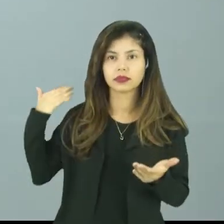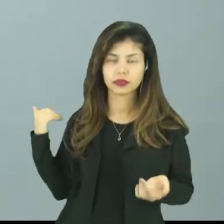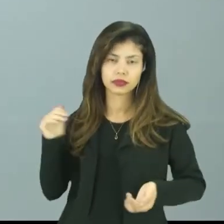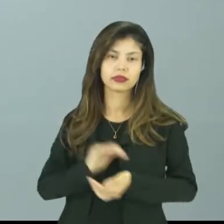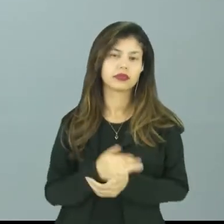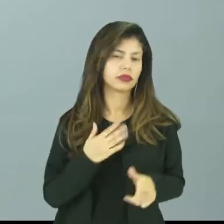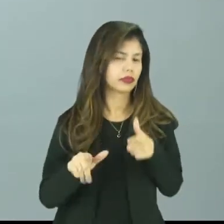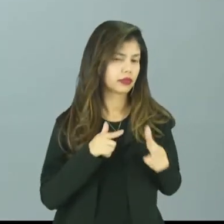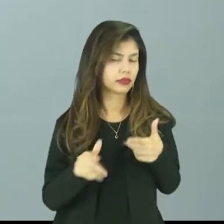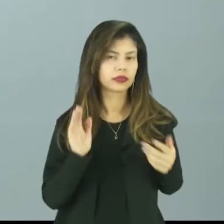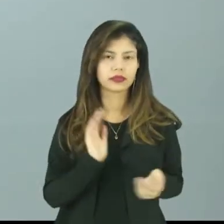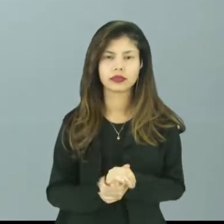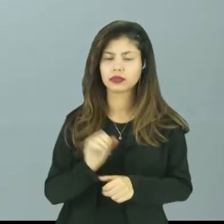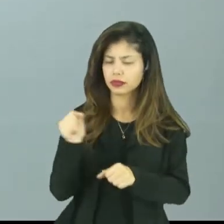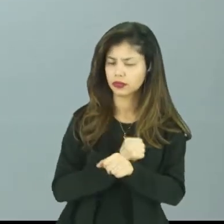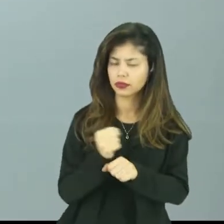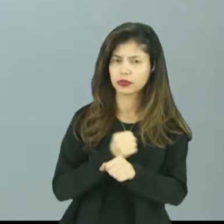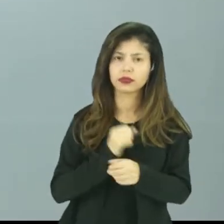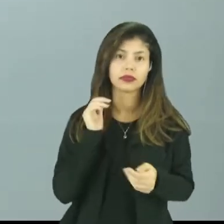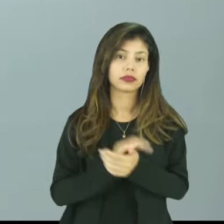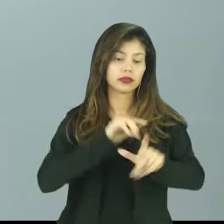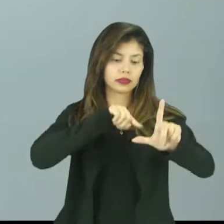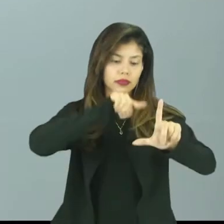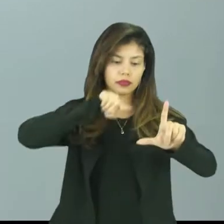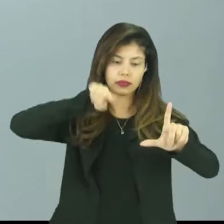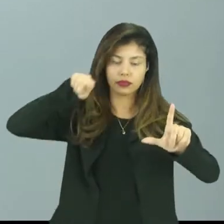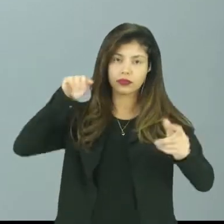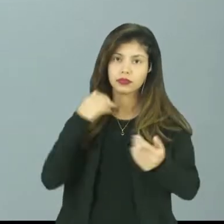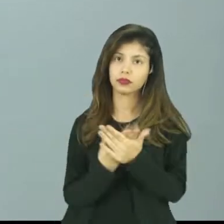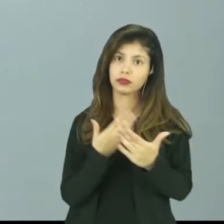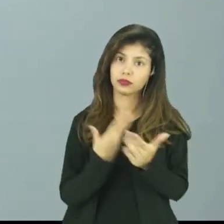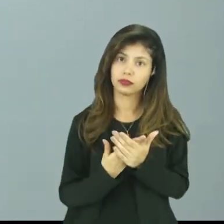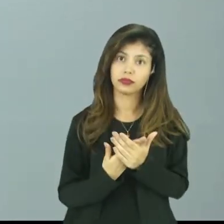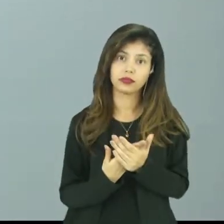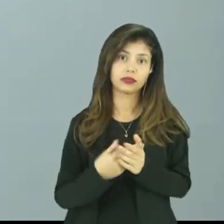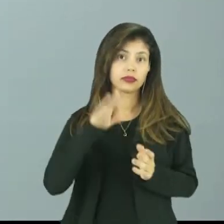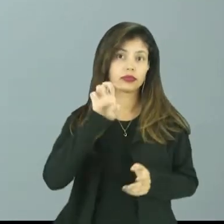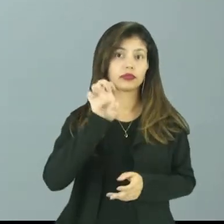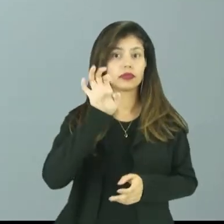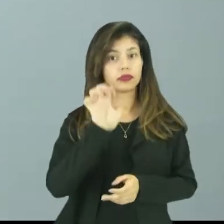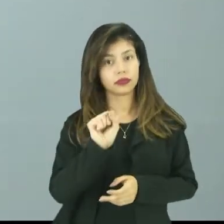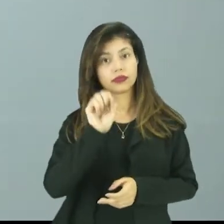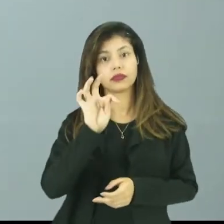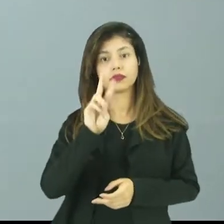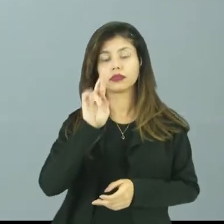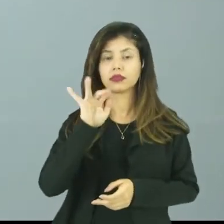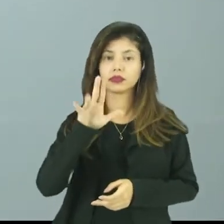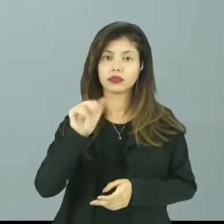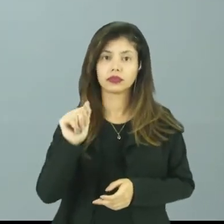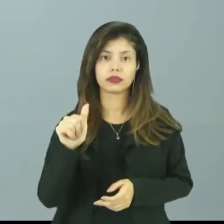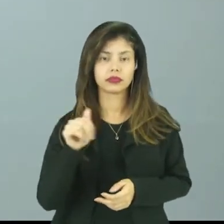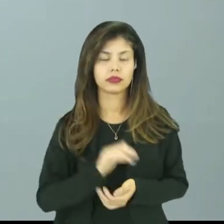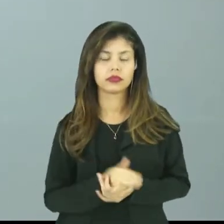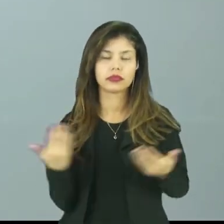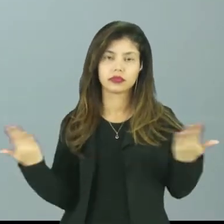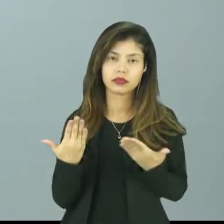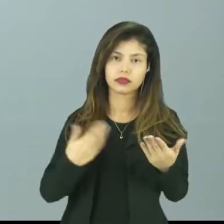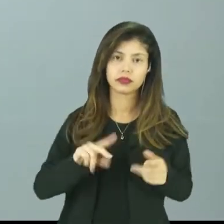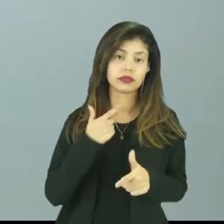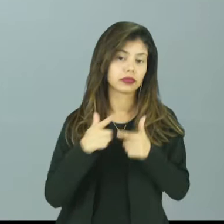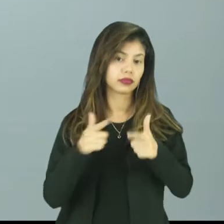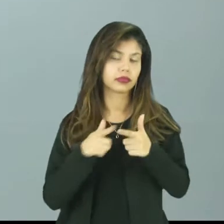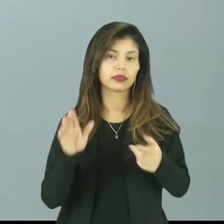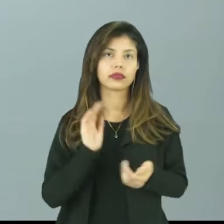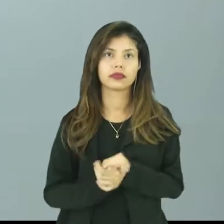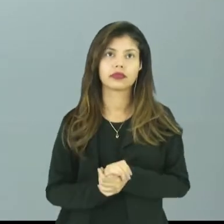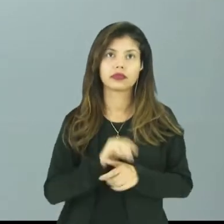vêm trabalhando a construção de gráfico, o estudo em estatística. E hoje nós vamos trabalhar o gráfico